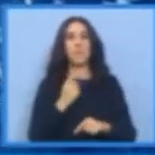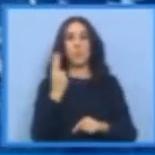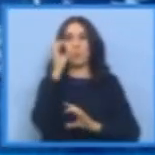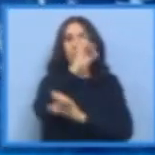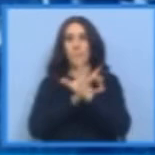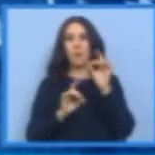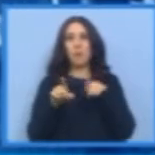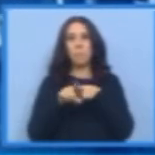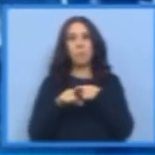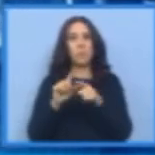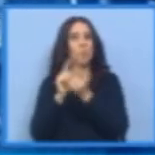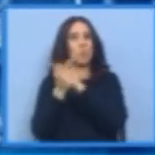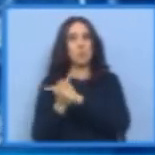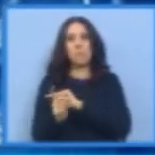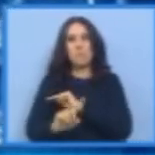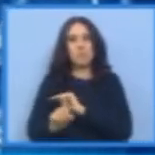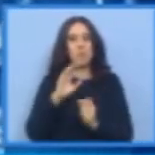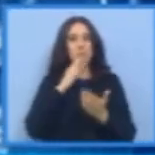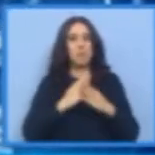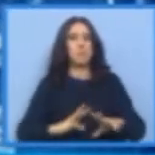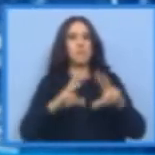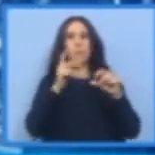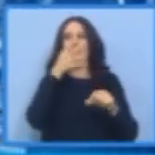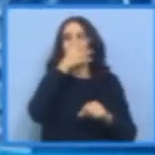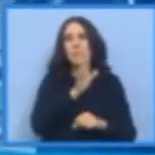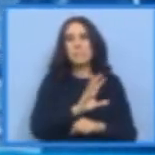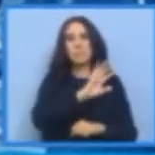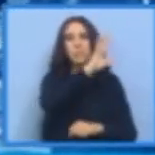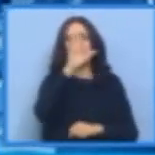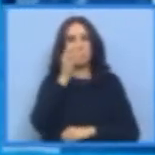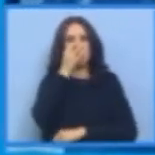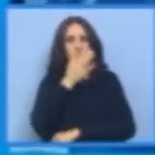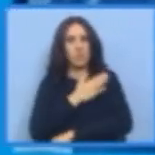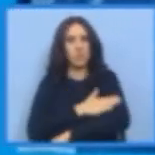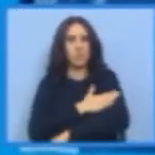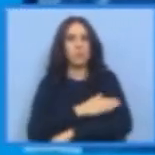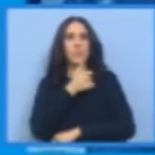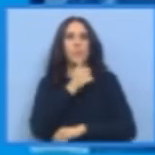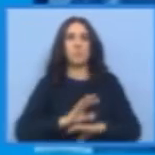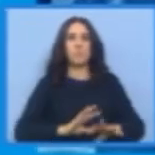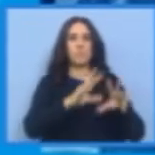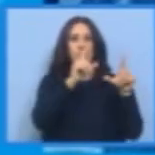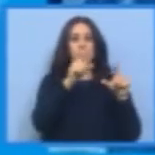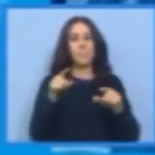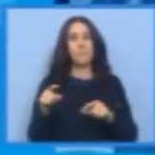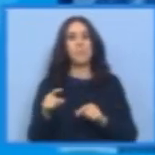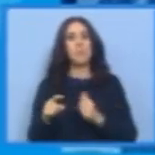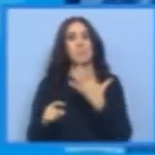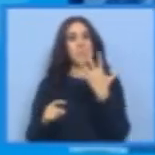Europeia não sejam contrárias ao desenvolvimento ou não colidam com o desenvolvimento de países mais frágeis. E, portanto, este é o primeiro de